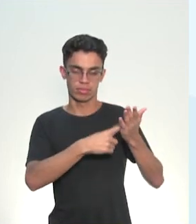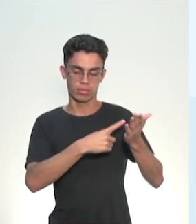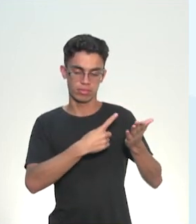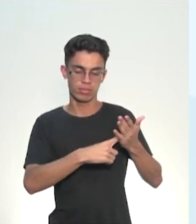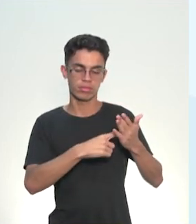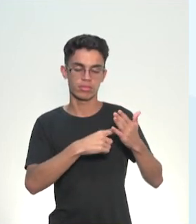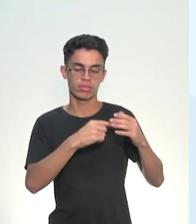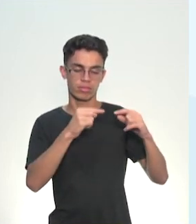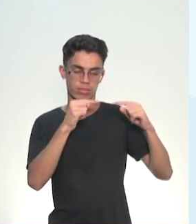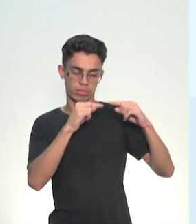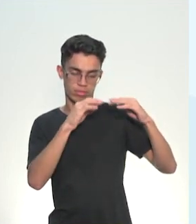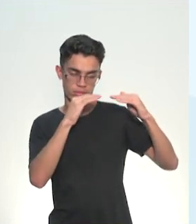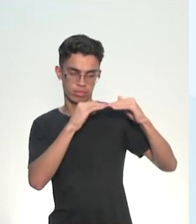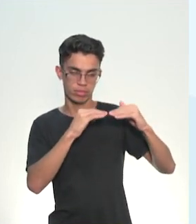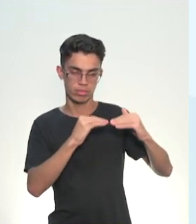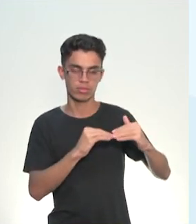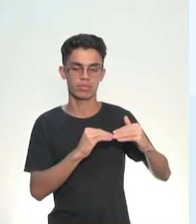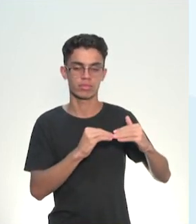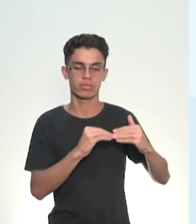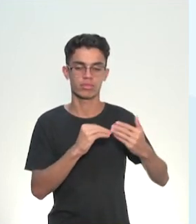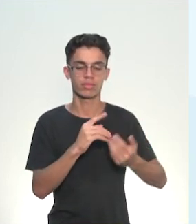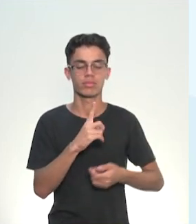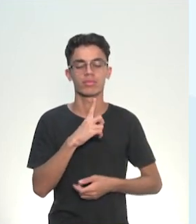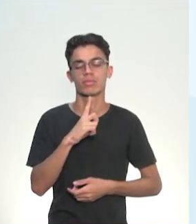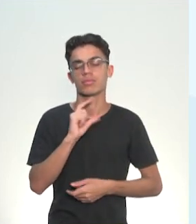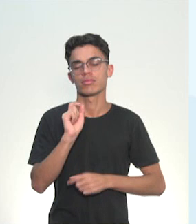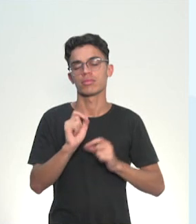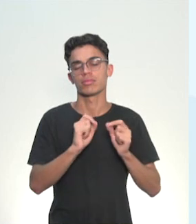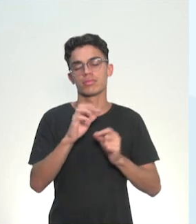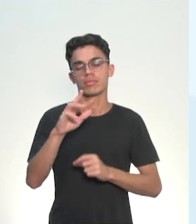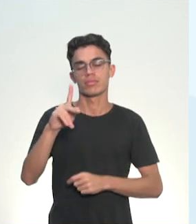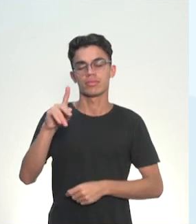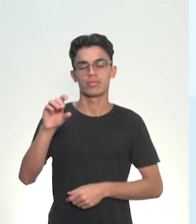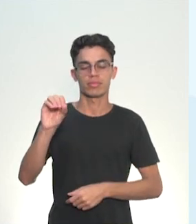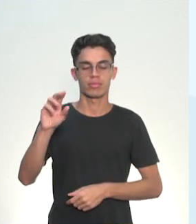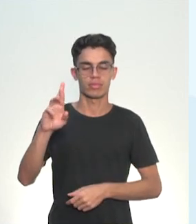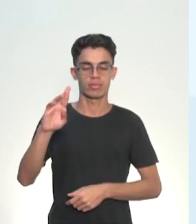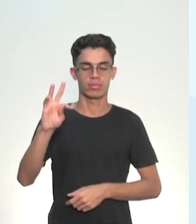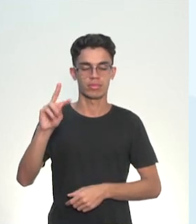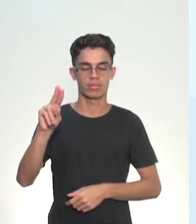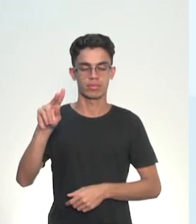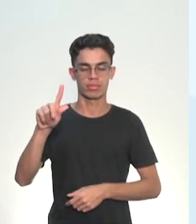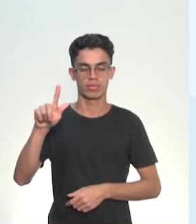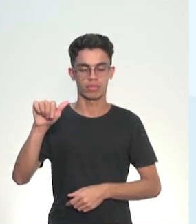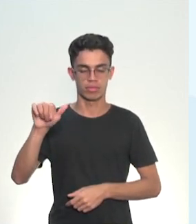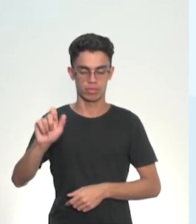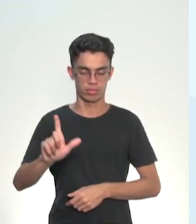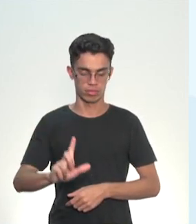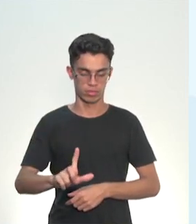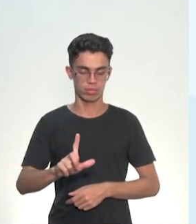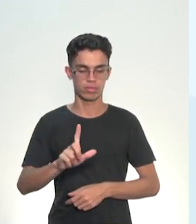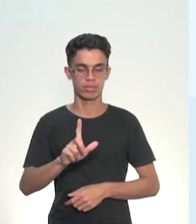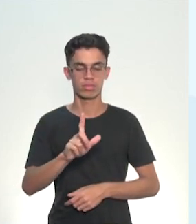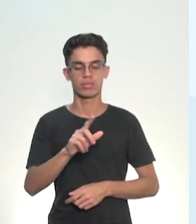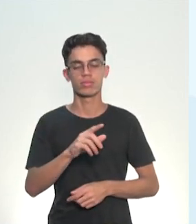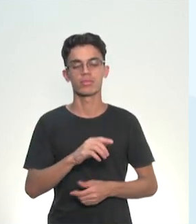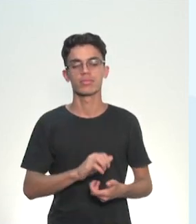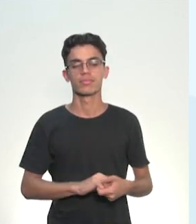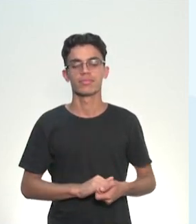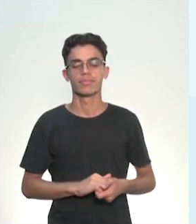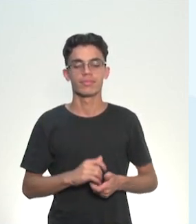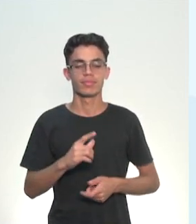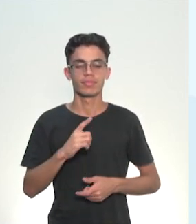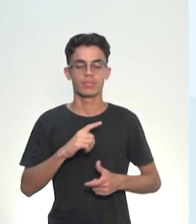que basicamente correspondiam à seguinte situação: Portugal, ultrapassando a linha do Tratado de Tordesilhas, né, ocupando